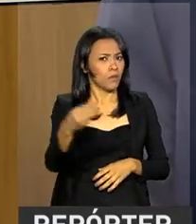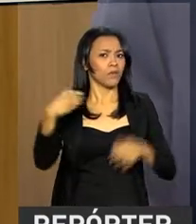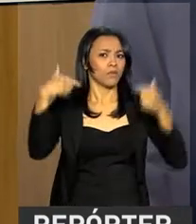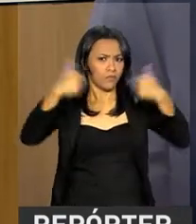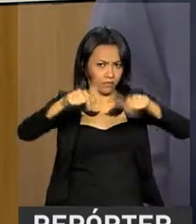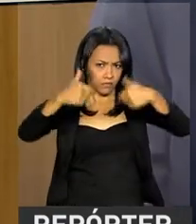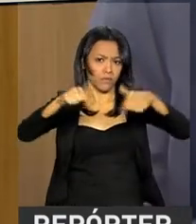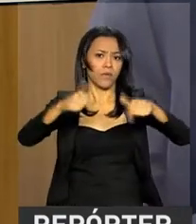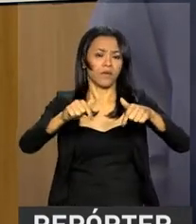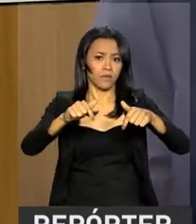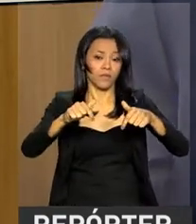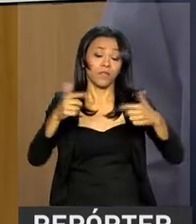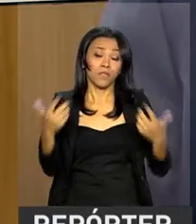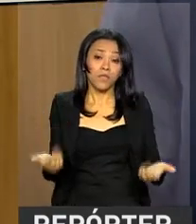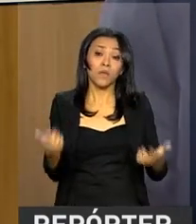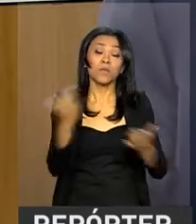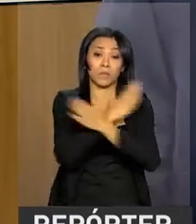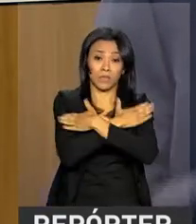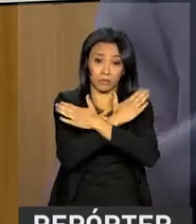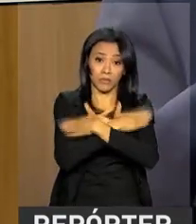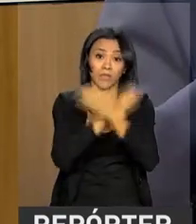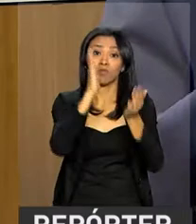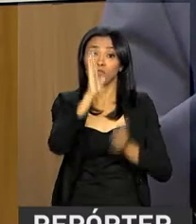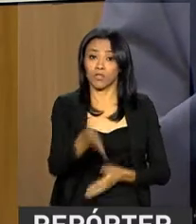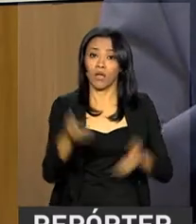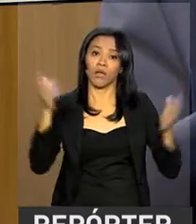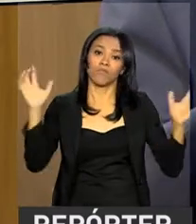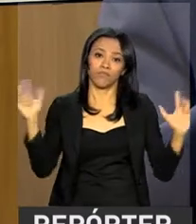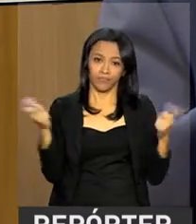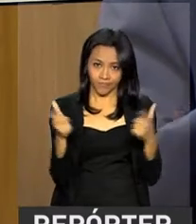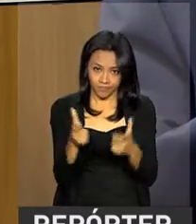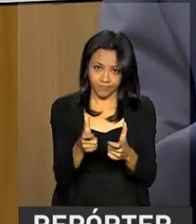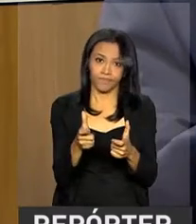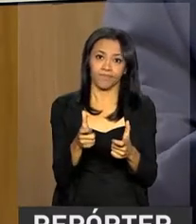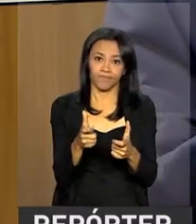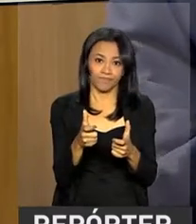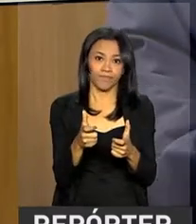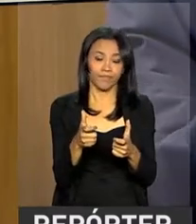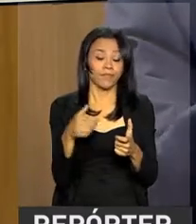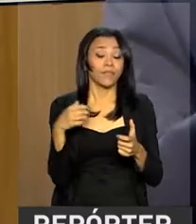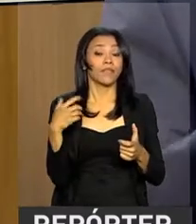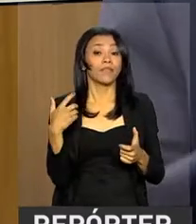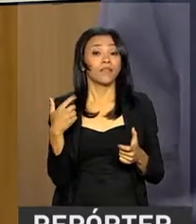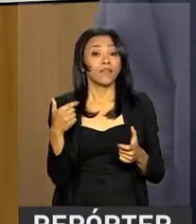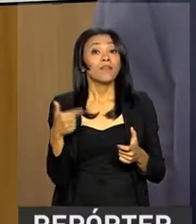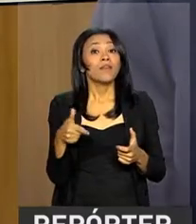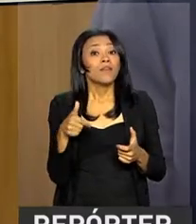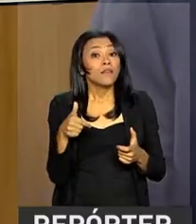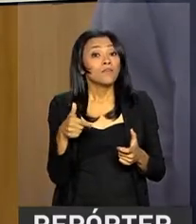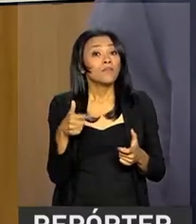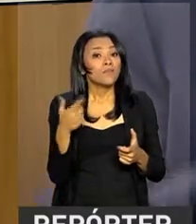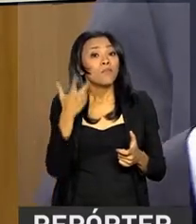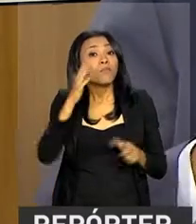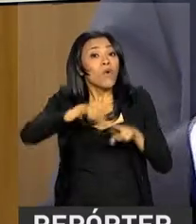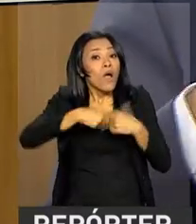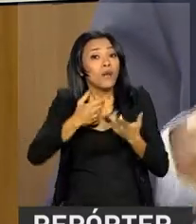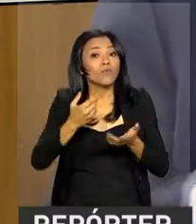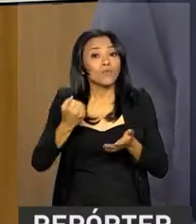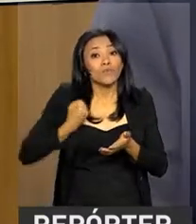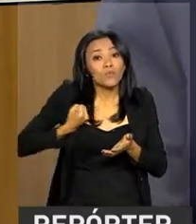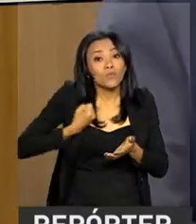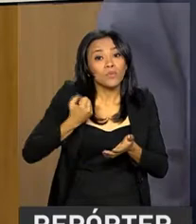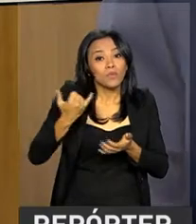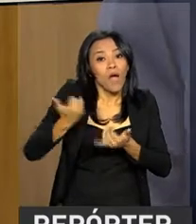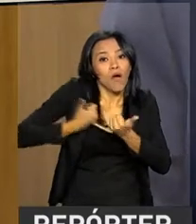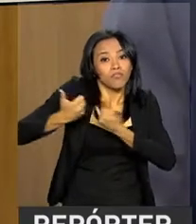empregos. O desemprego já caiu de forma muito importante, medido pelos números. Mas